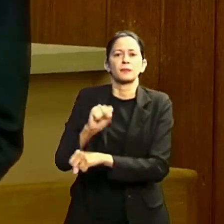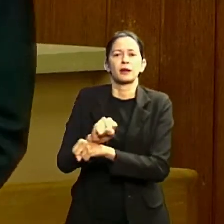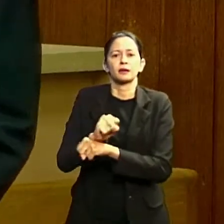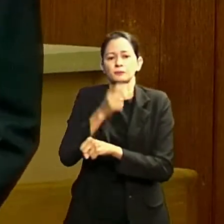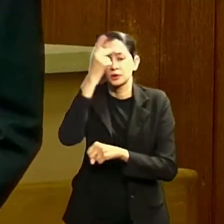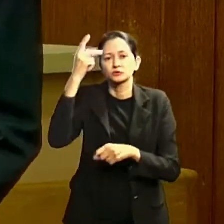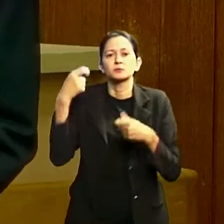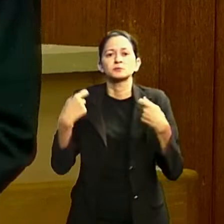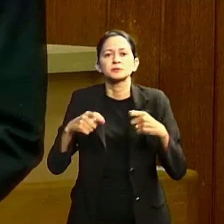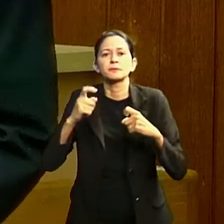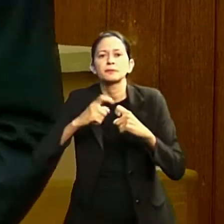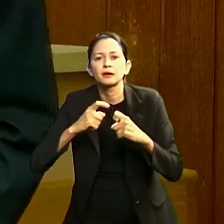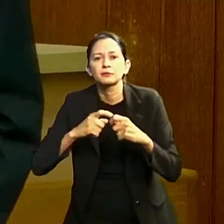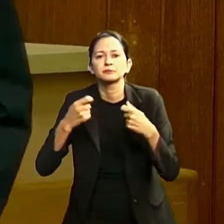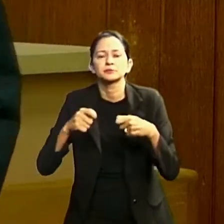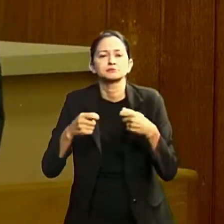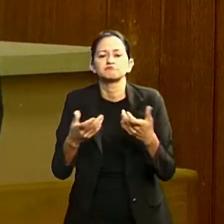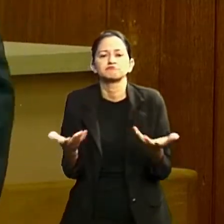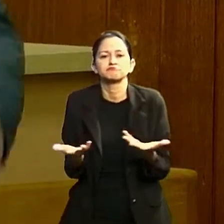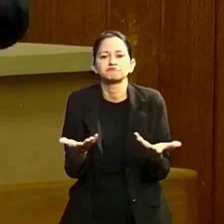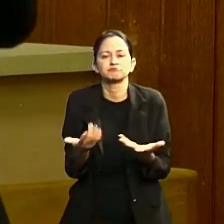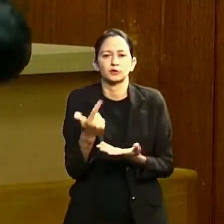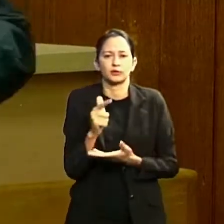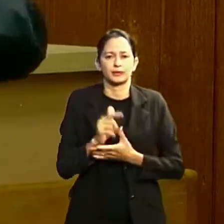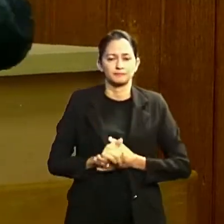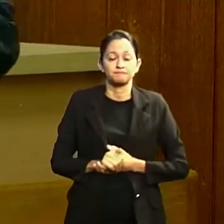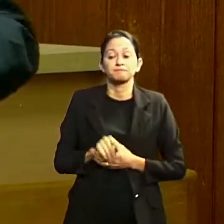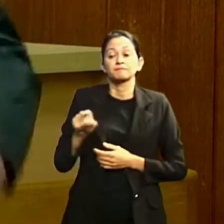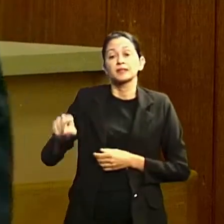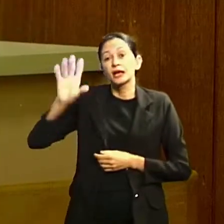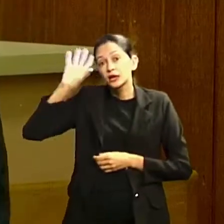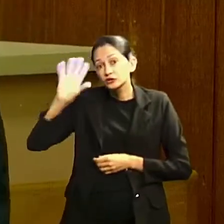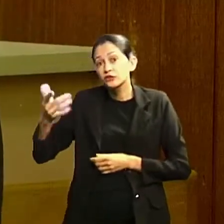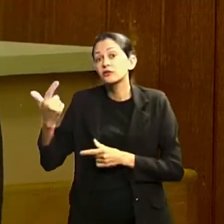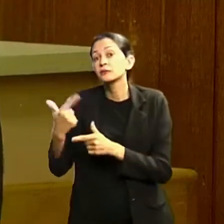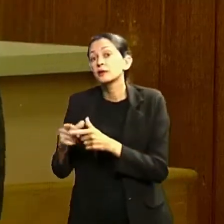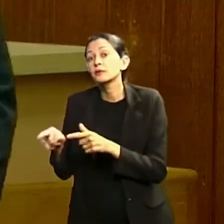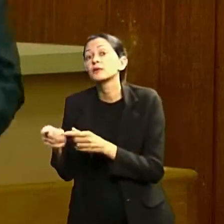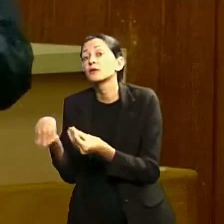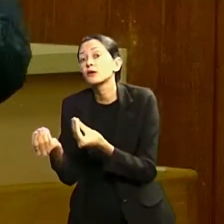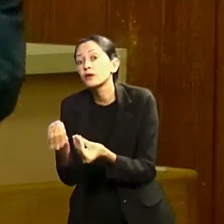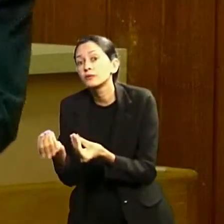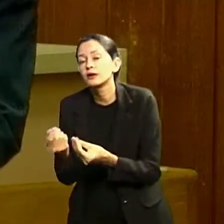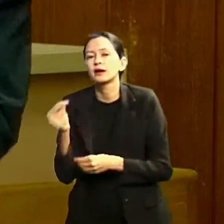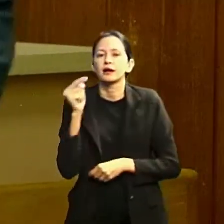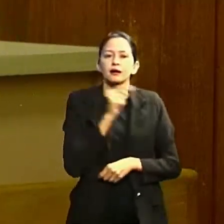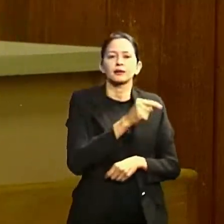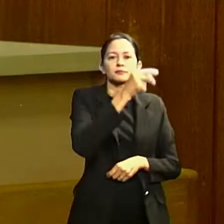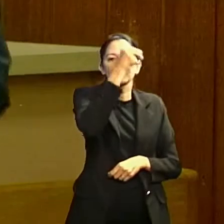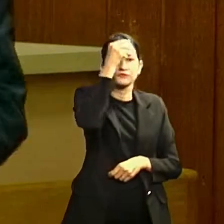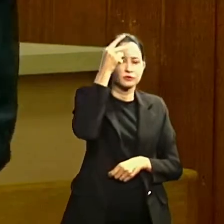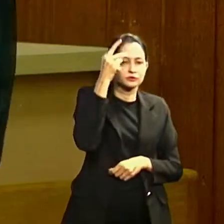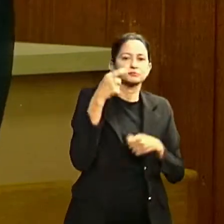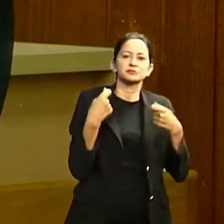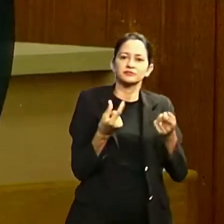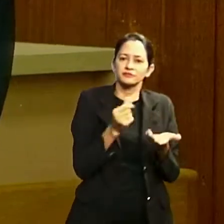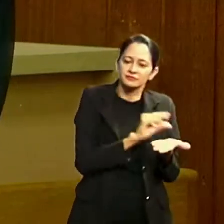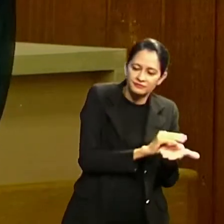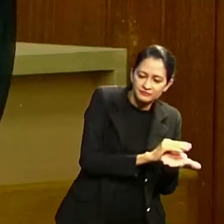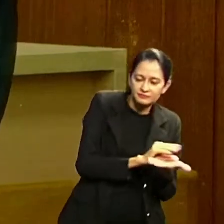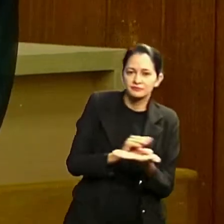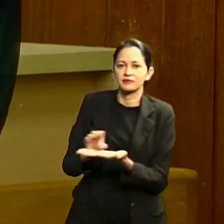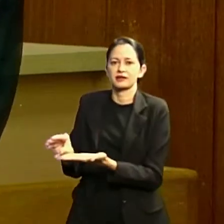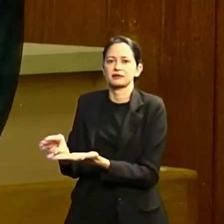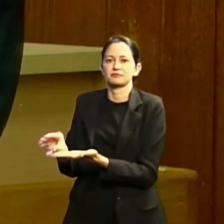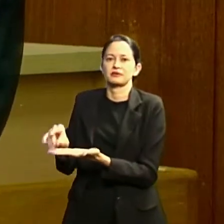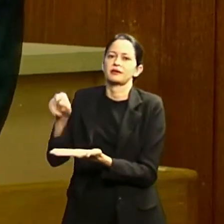nós sabemos que para consertar o IMAS, a prefeitura tem que pagar o que deve para o IMAS. Tem que dar autonomia, tem que separar o dinheiro. Mas